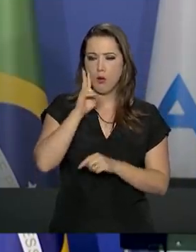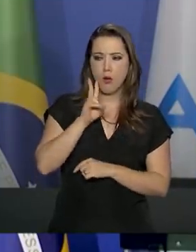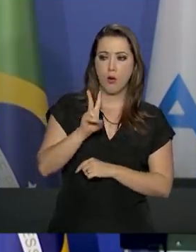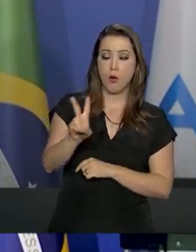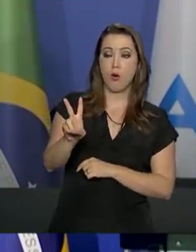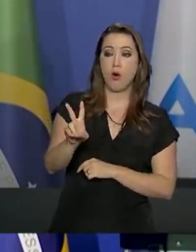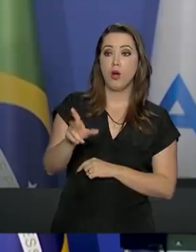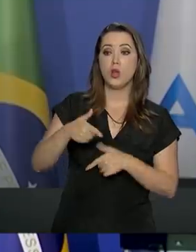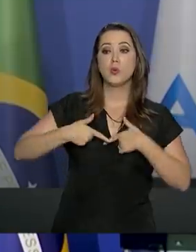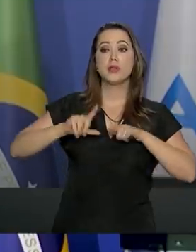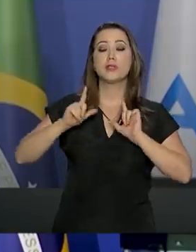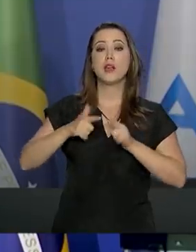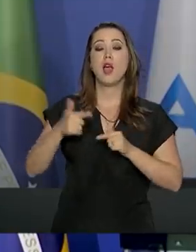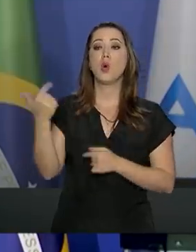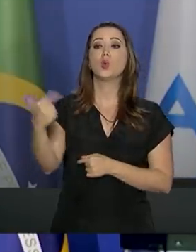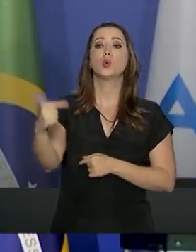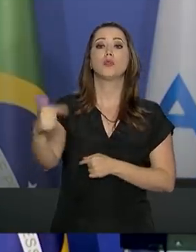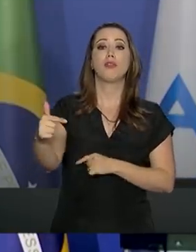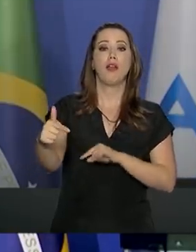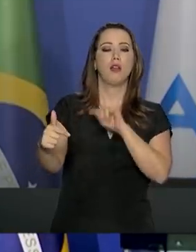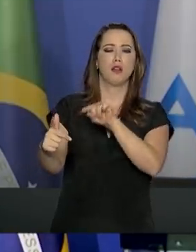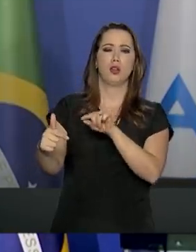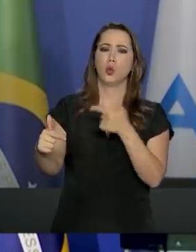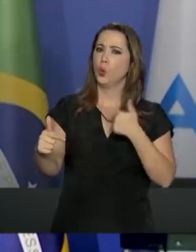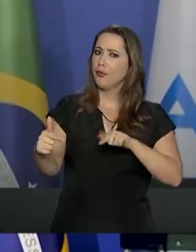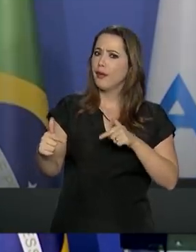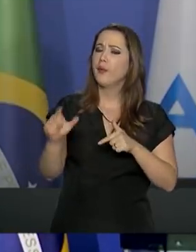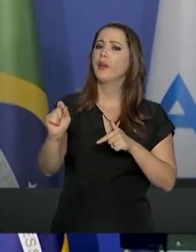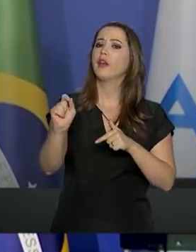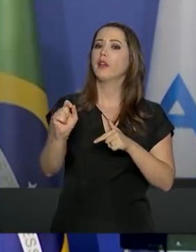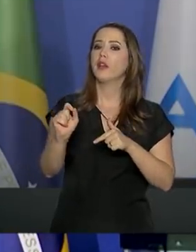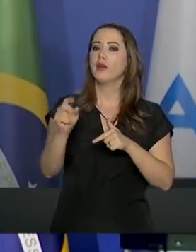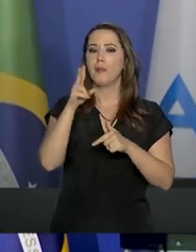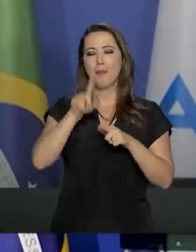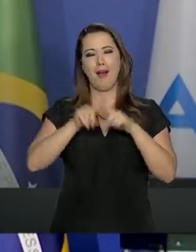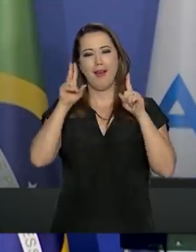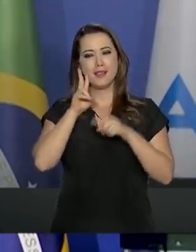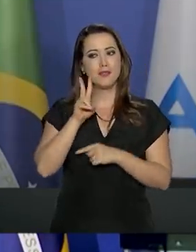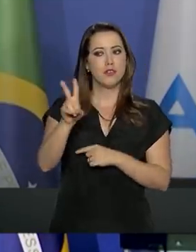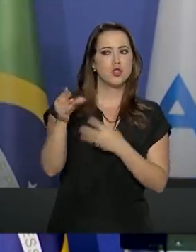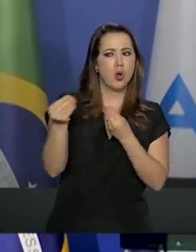Israel não tem e veja o que eles são. Look at what Israel does not have and look agora, at